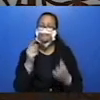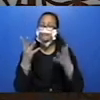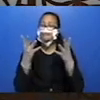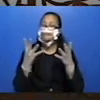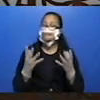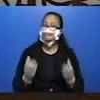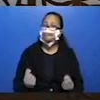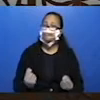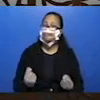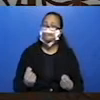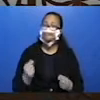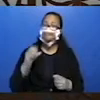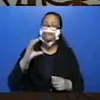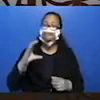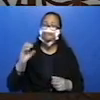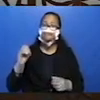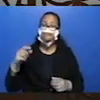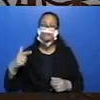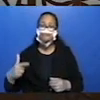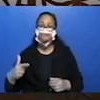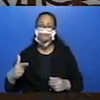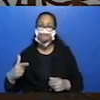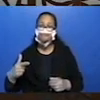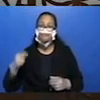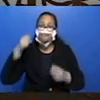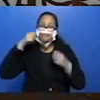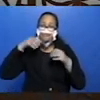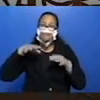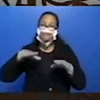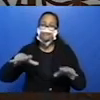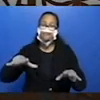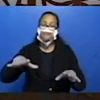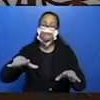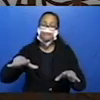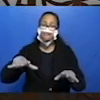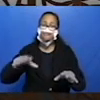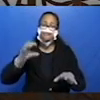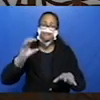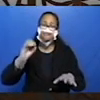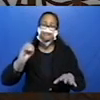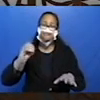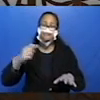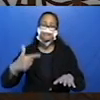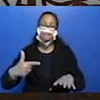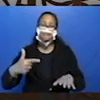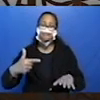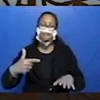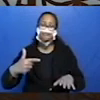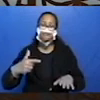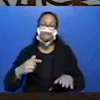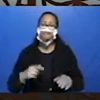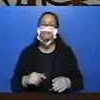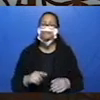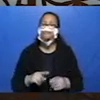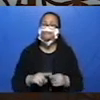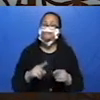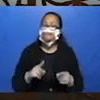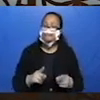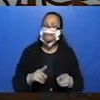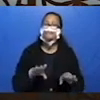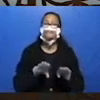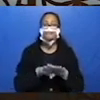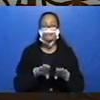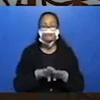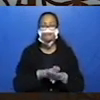absorve o gás carbônico, libera o oxigênio. Só que no mesmo instante, ela está respirando.